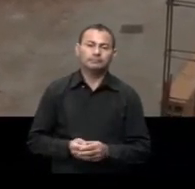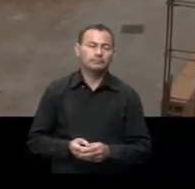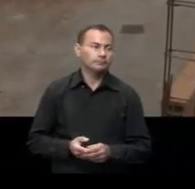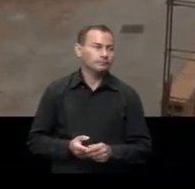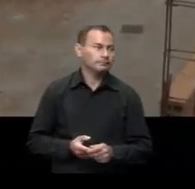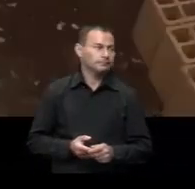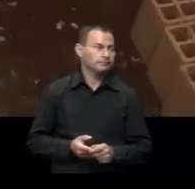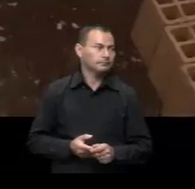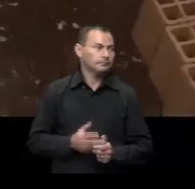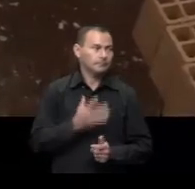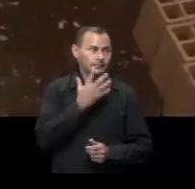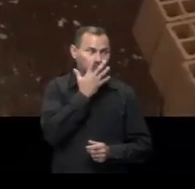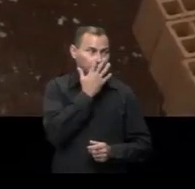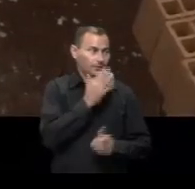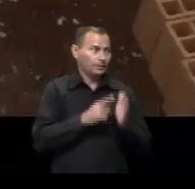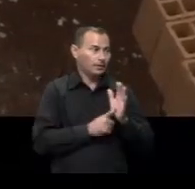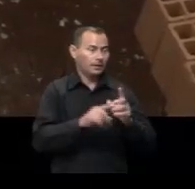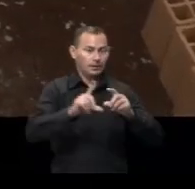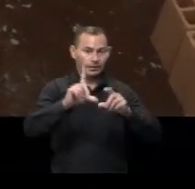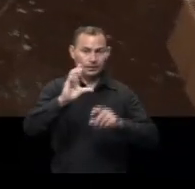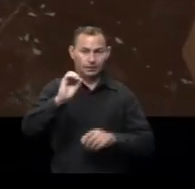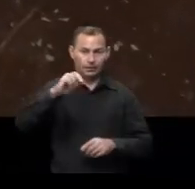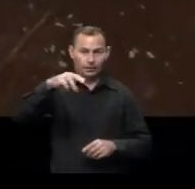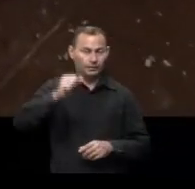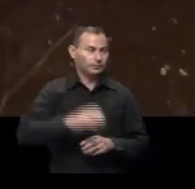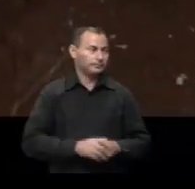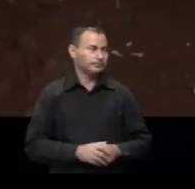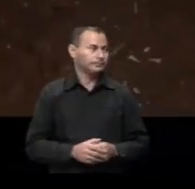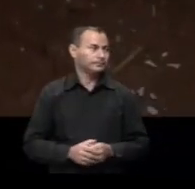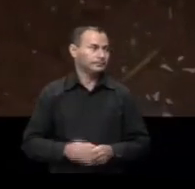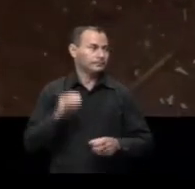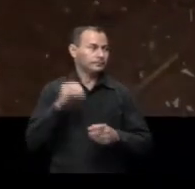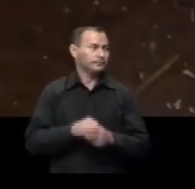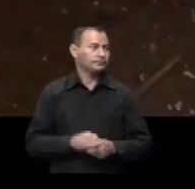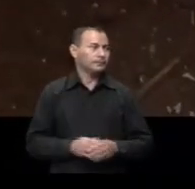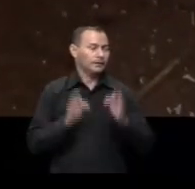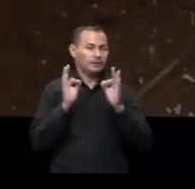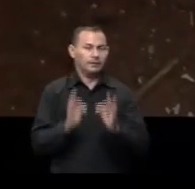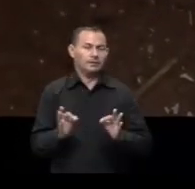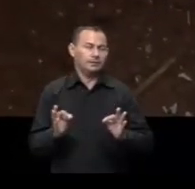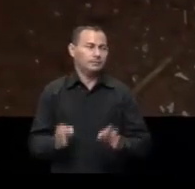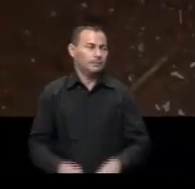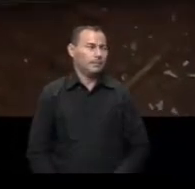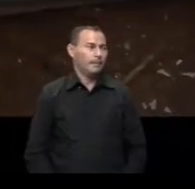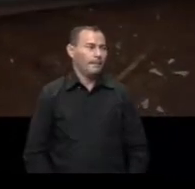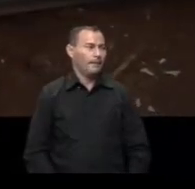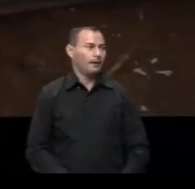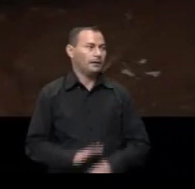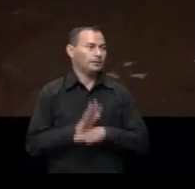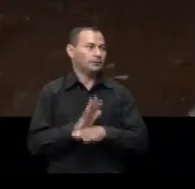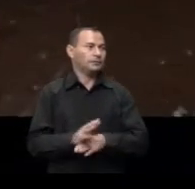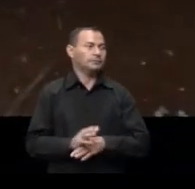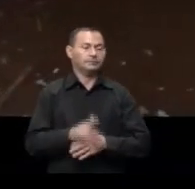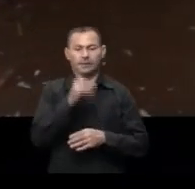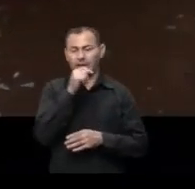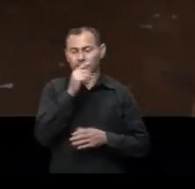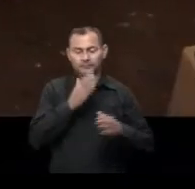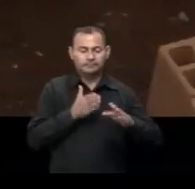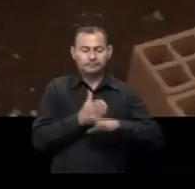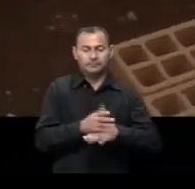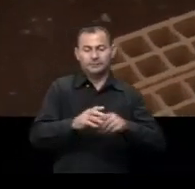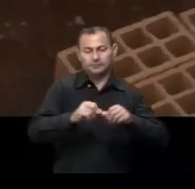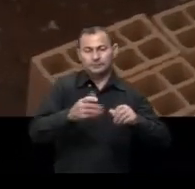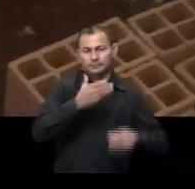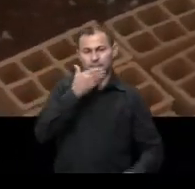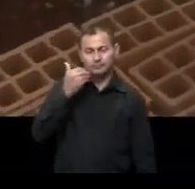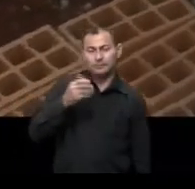Acho que agora ali o professor vai mostrar a lona. Ah lá. Então, essa lona ele coloca justamente para auxiliar na impermeabilização do